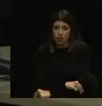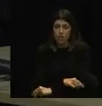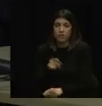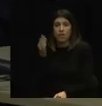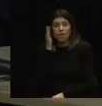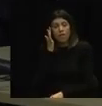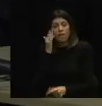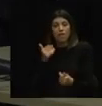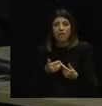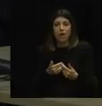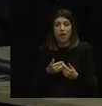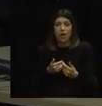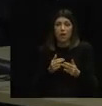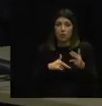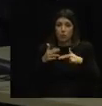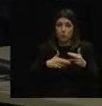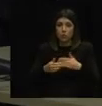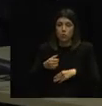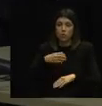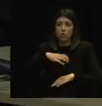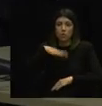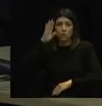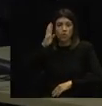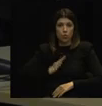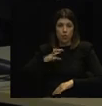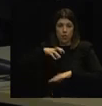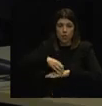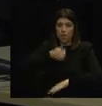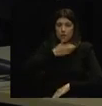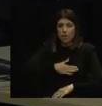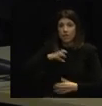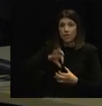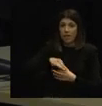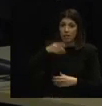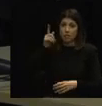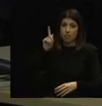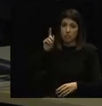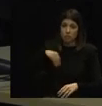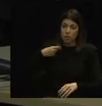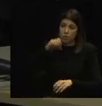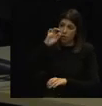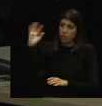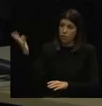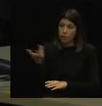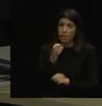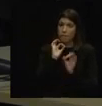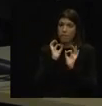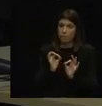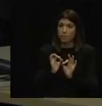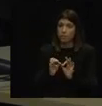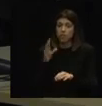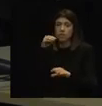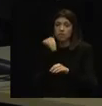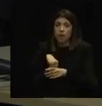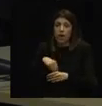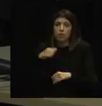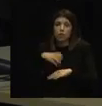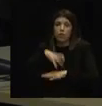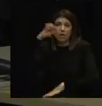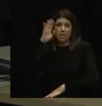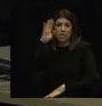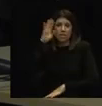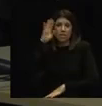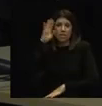prevista a reabilitação do quartel de Benfica, até com preocupações sobre a eficiência energética. Este quartel funciona em instalações débeis